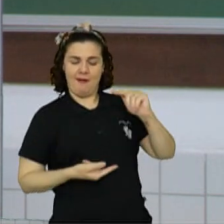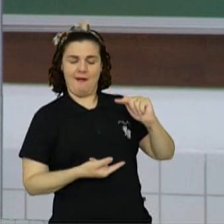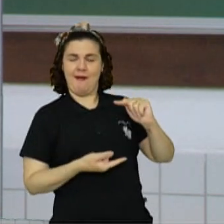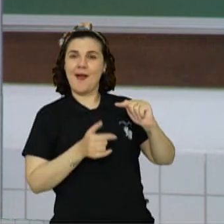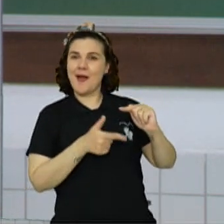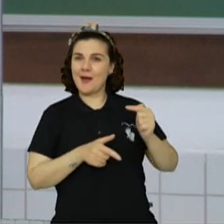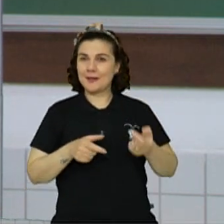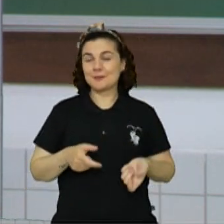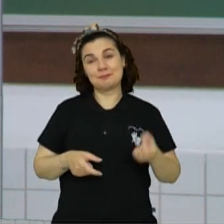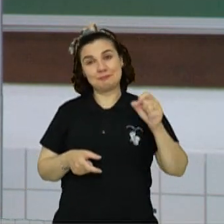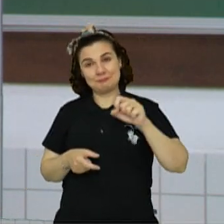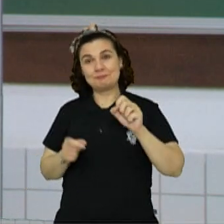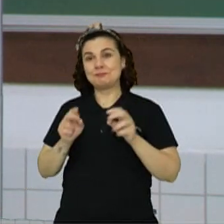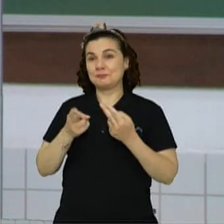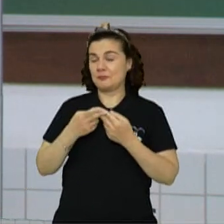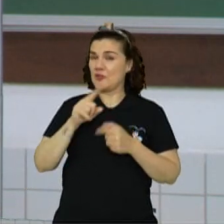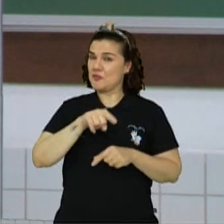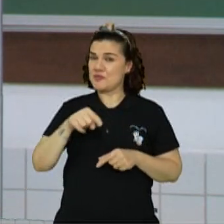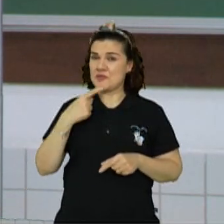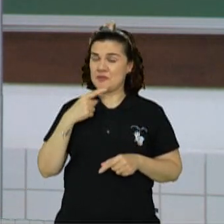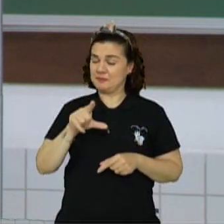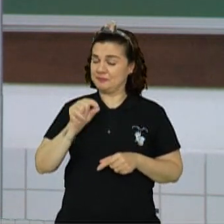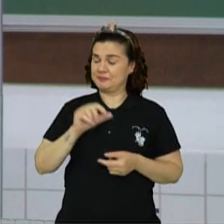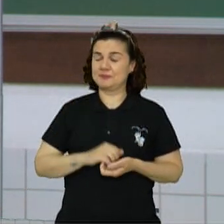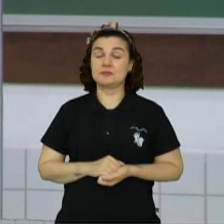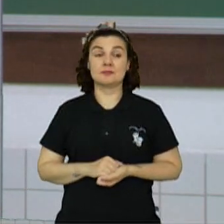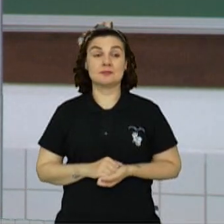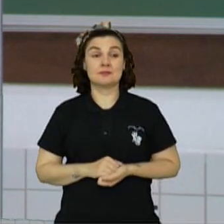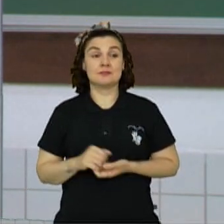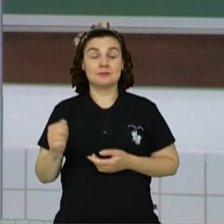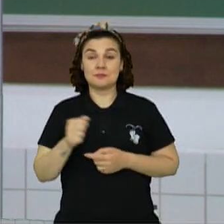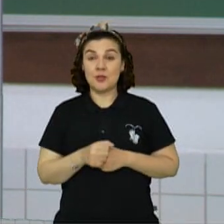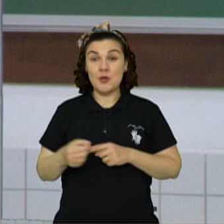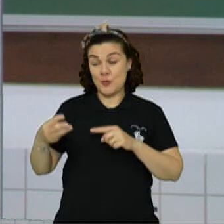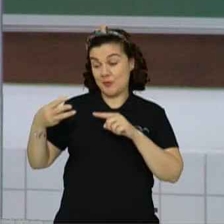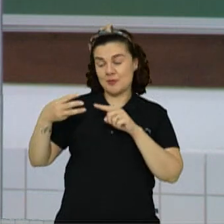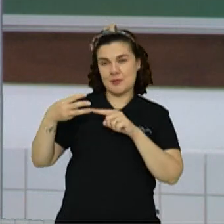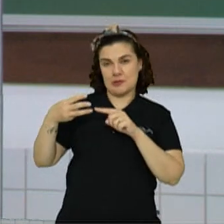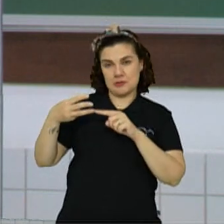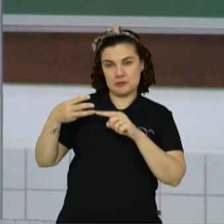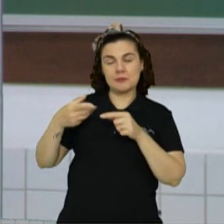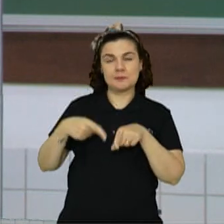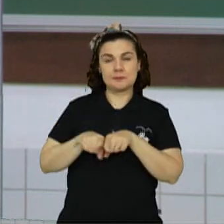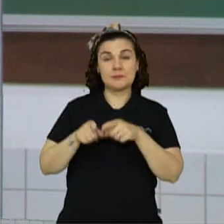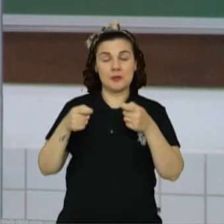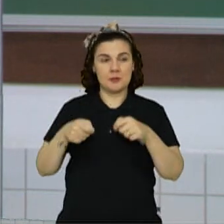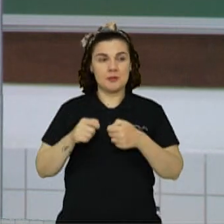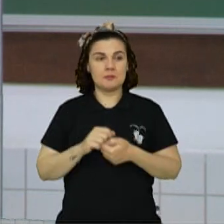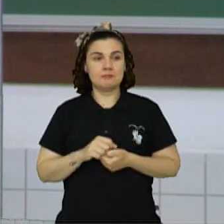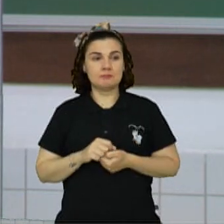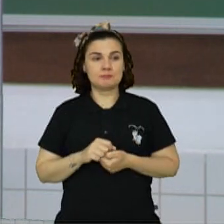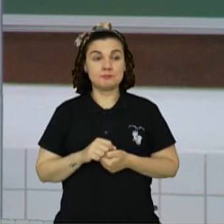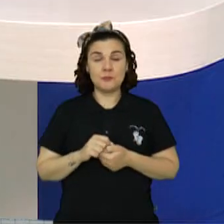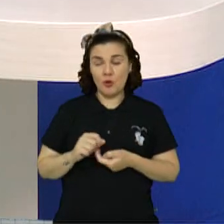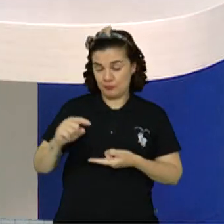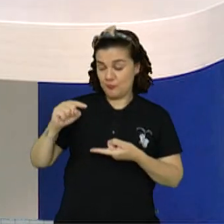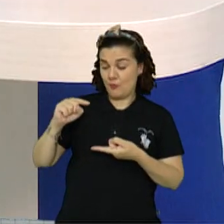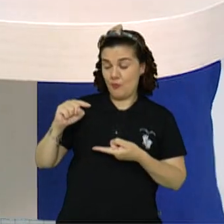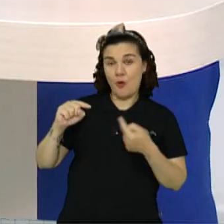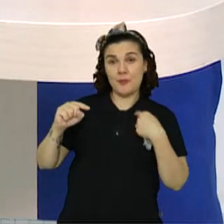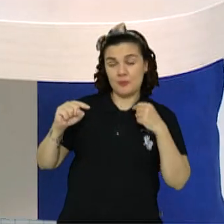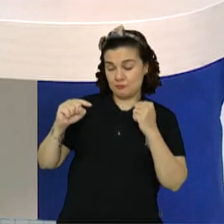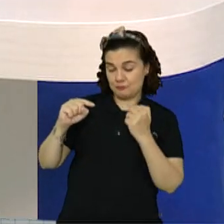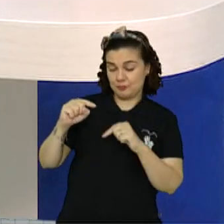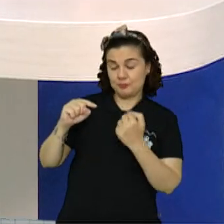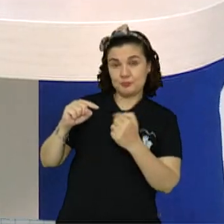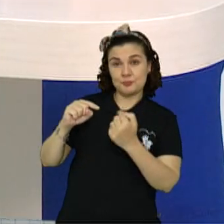da beterraba. Vocês aqui vão ver. E o outro material que nós também vamos precisar é um copo graduado. Nós